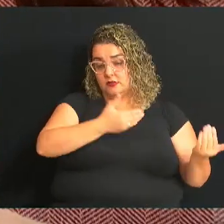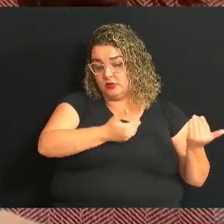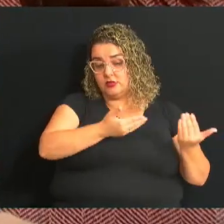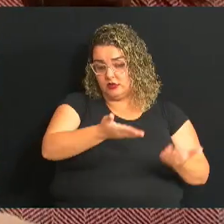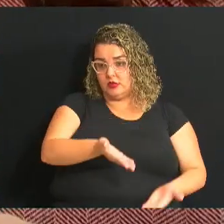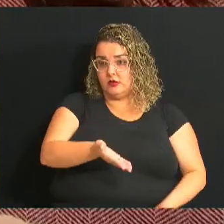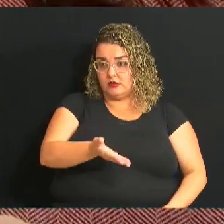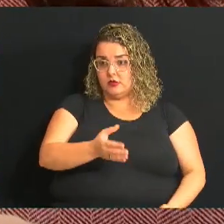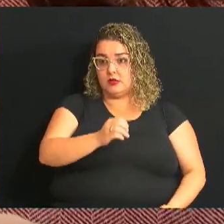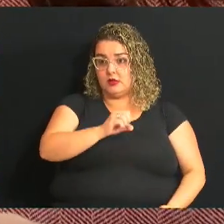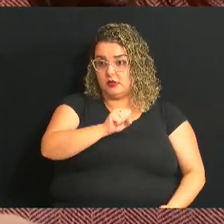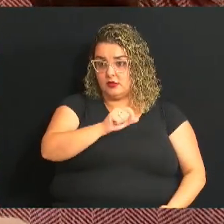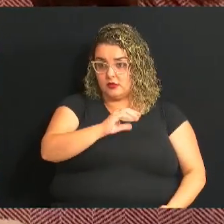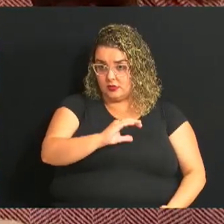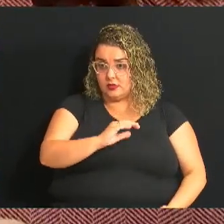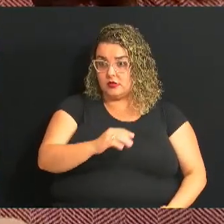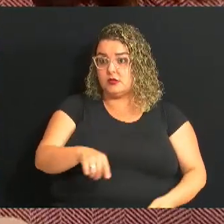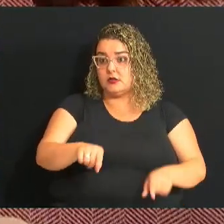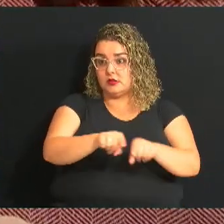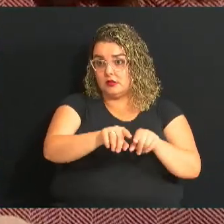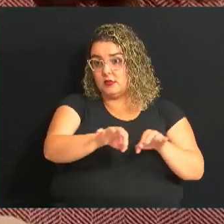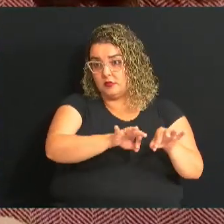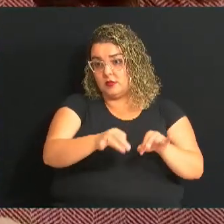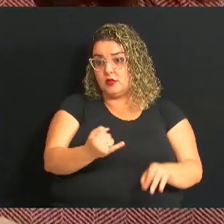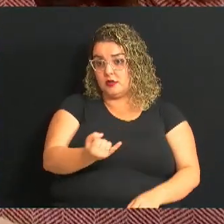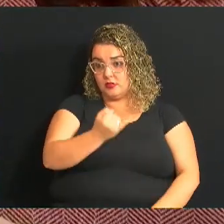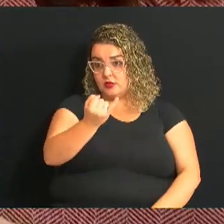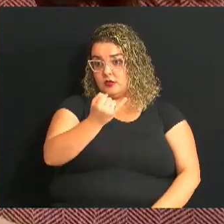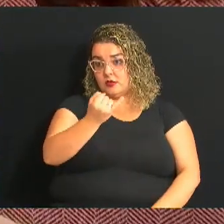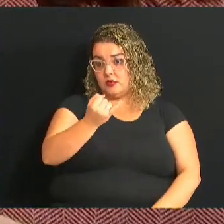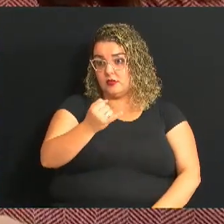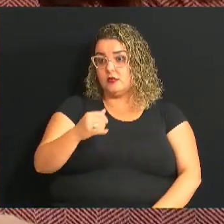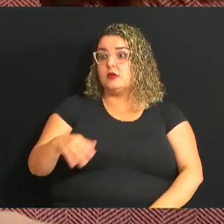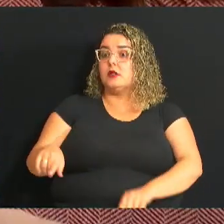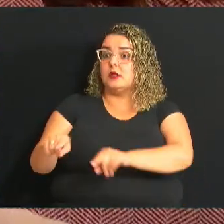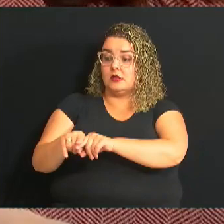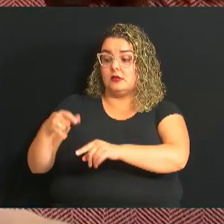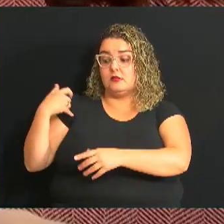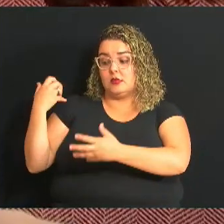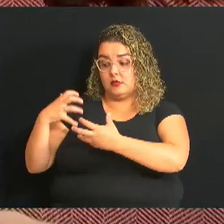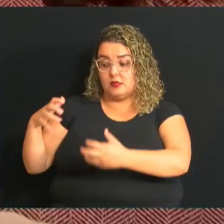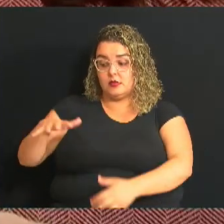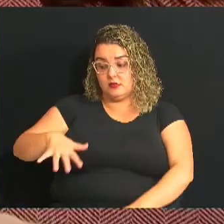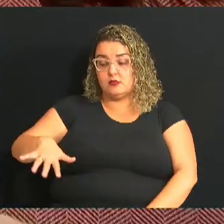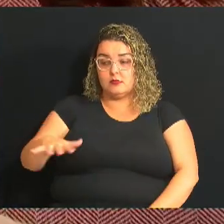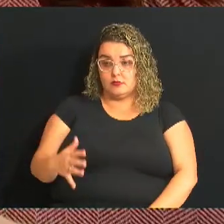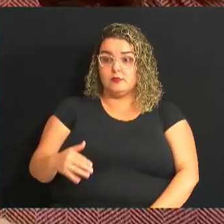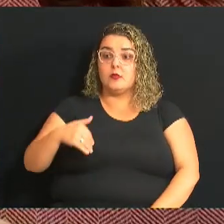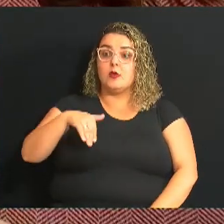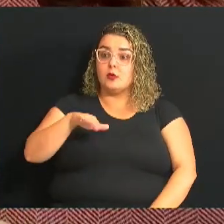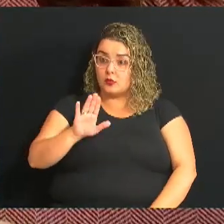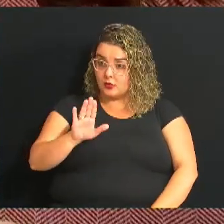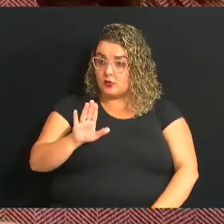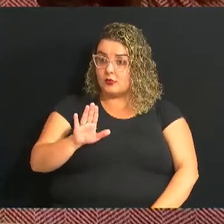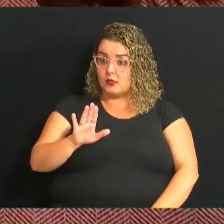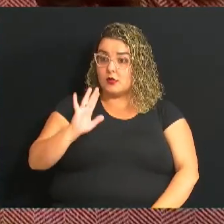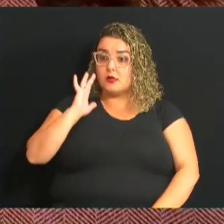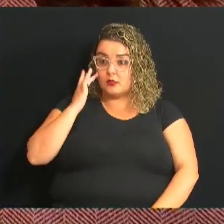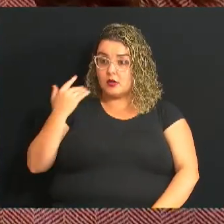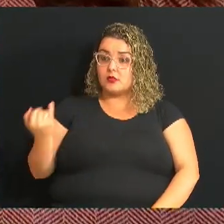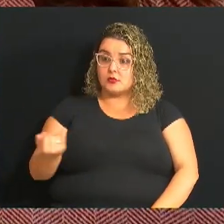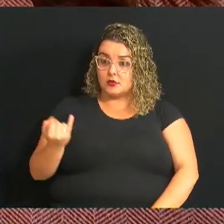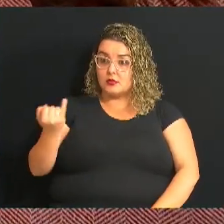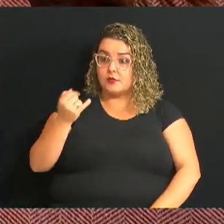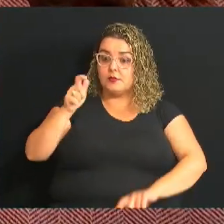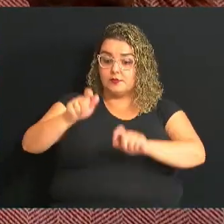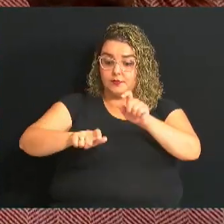e projetos de extrema importância também para os idosos. Então, o que mais eu acho importante é que as